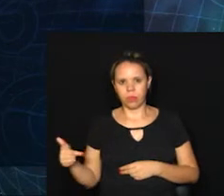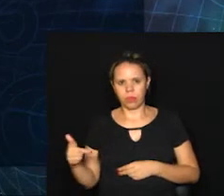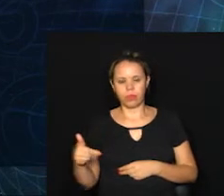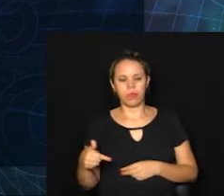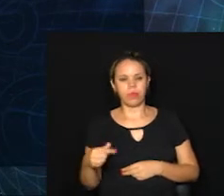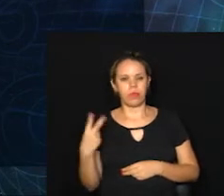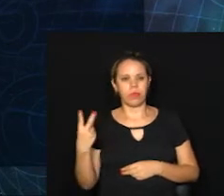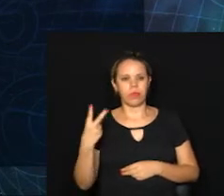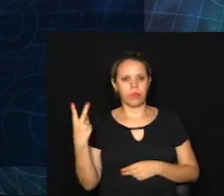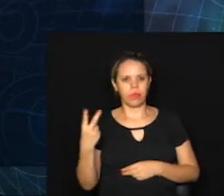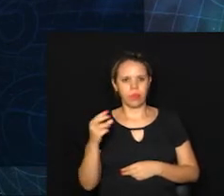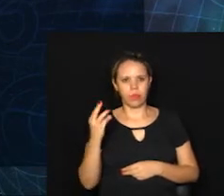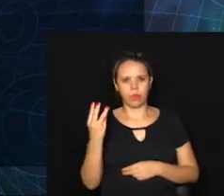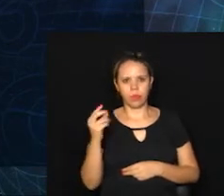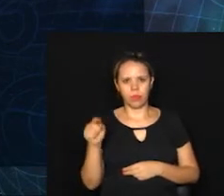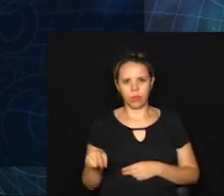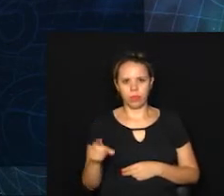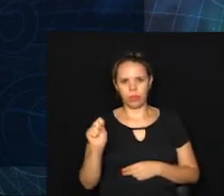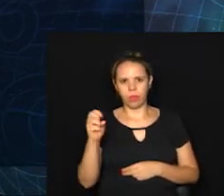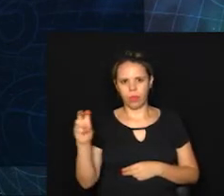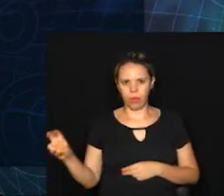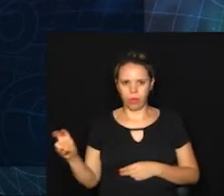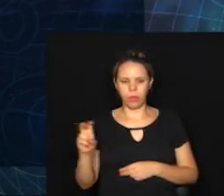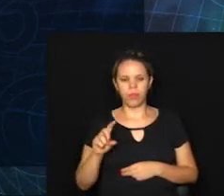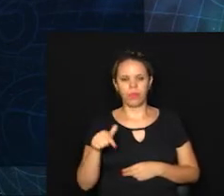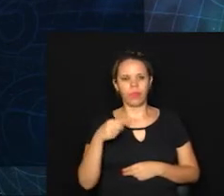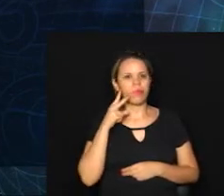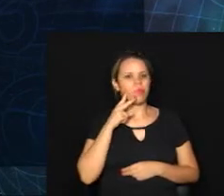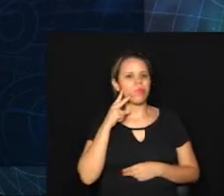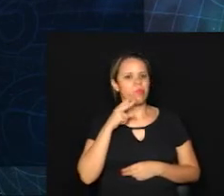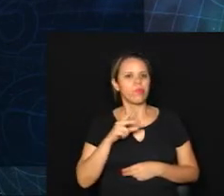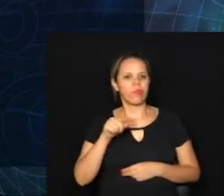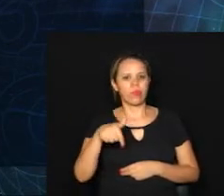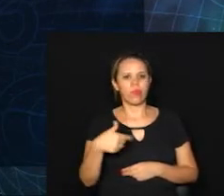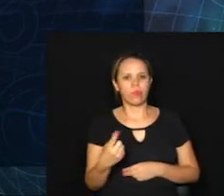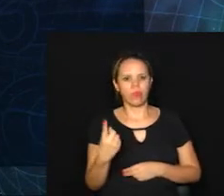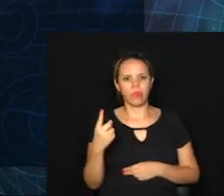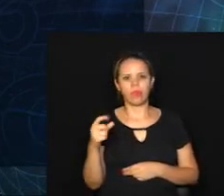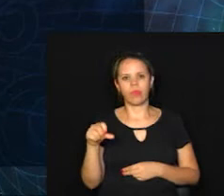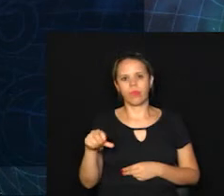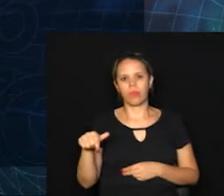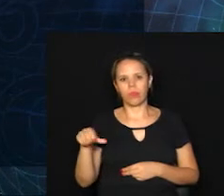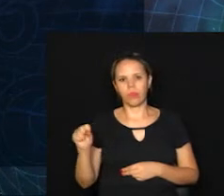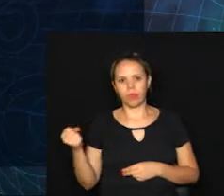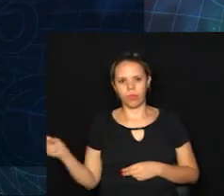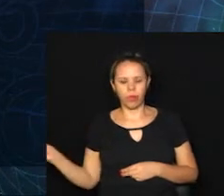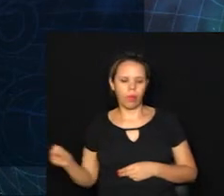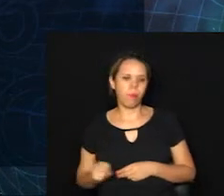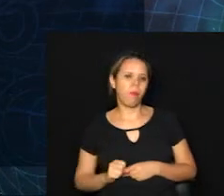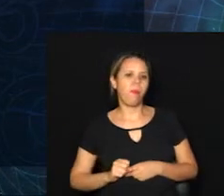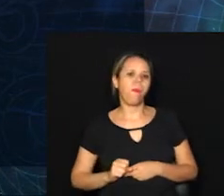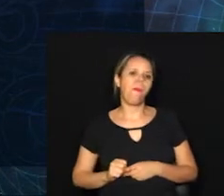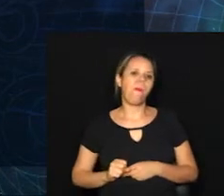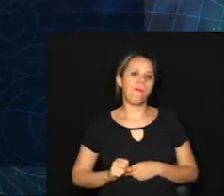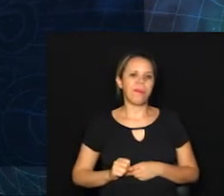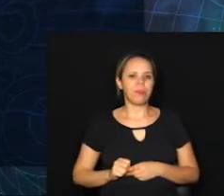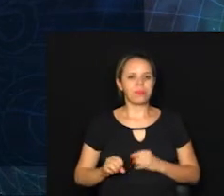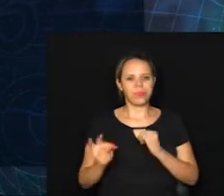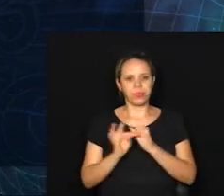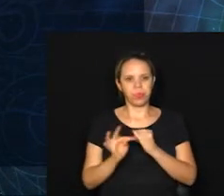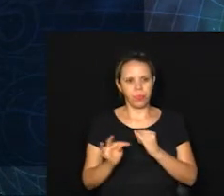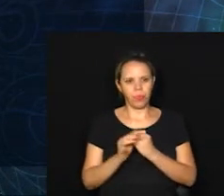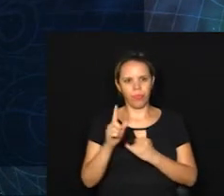3.562, Valinhos, 3.085, e aí a gente já pula para Vinhedo, que tem 1.988,